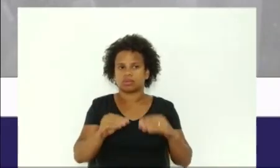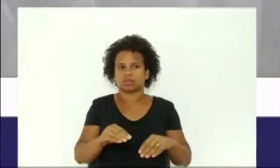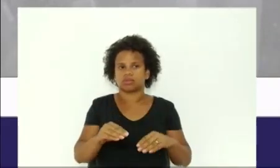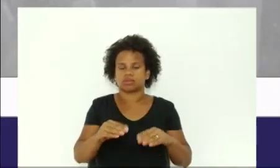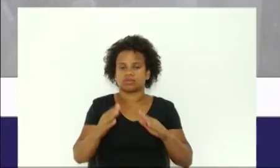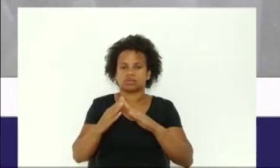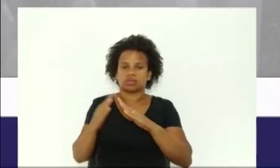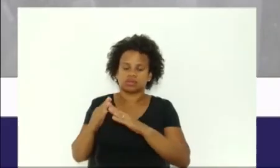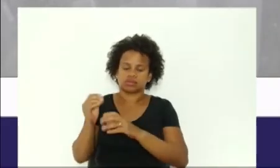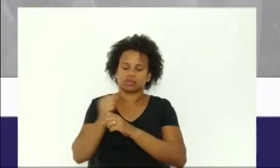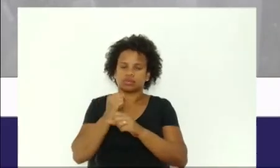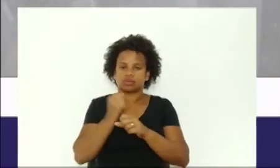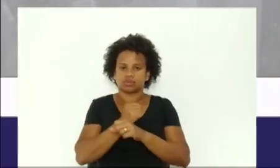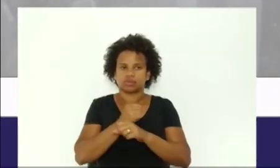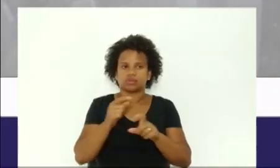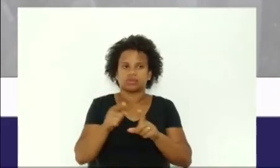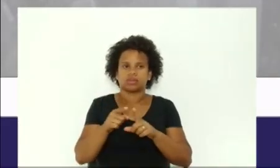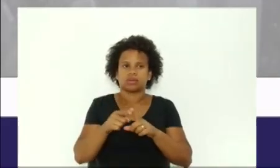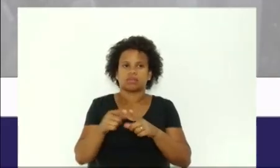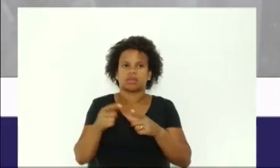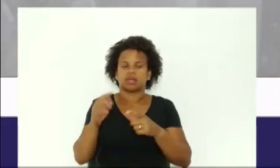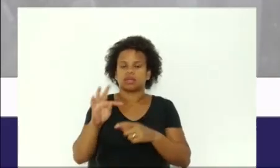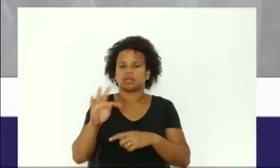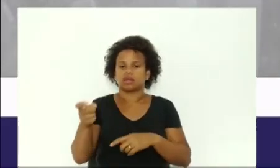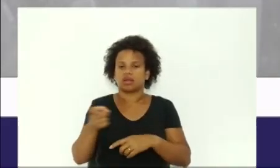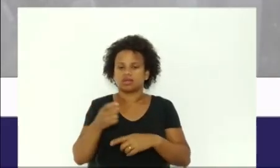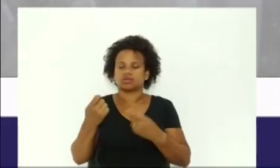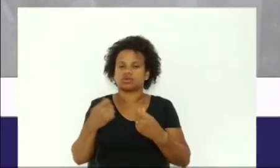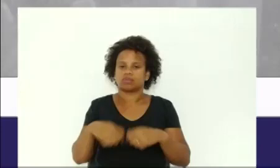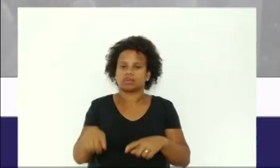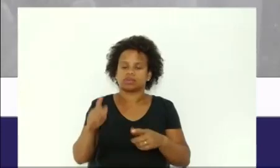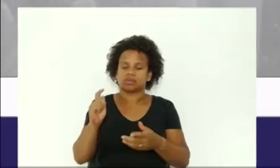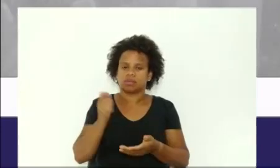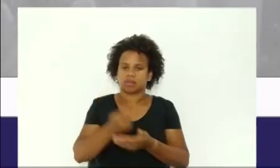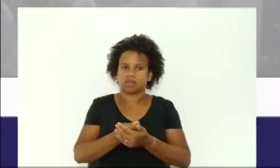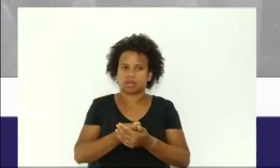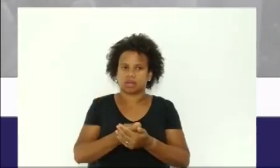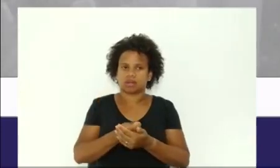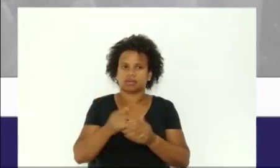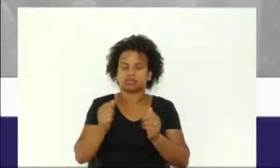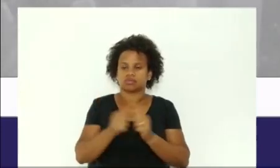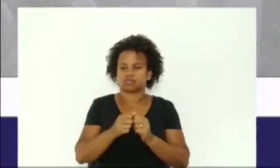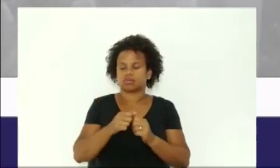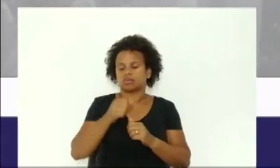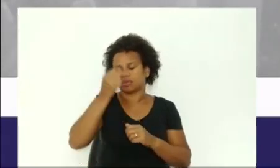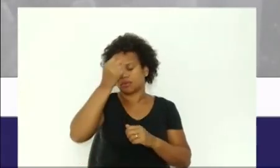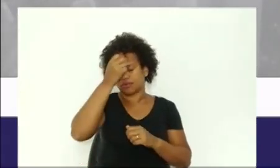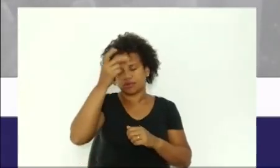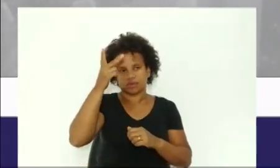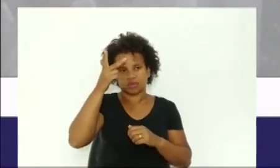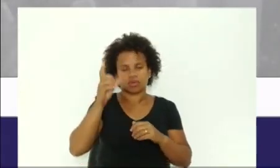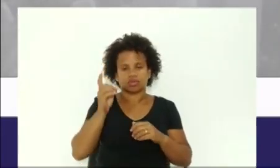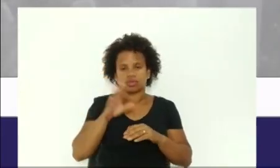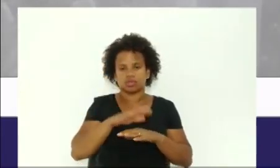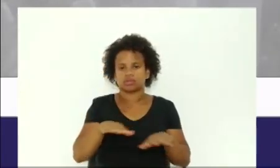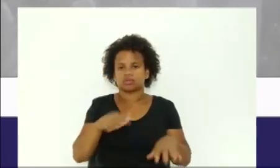será isento das suas taxas, dos seus registros junto à prefeitura. É só isso. Uma boa noite a